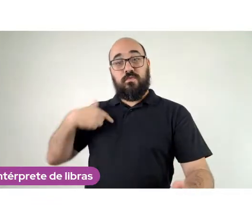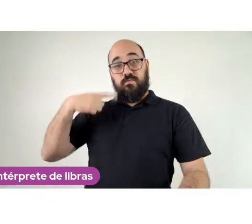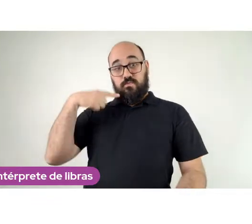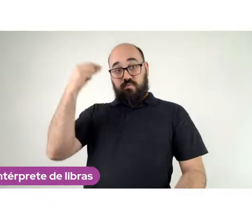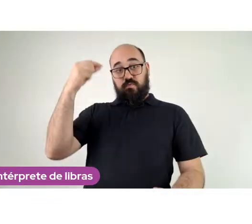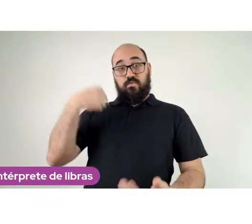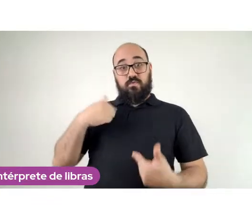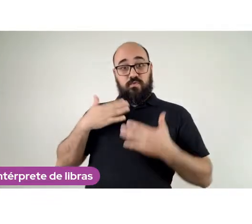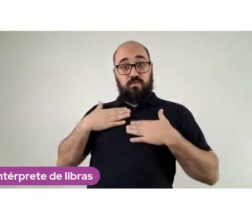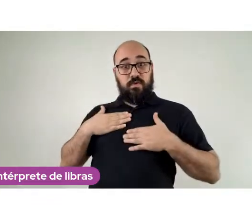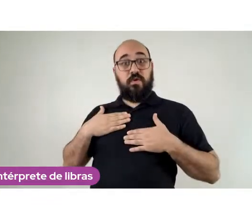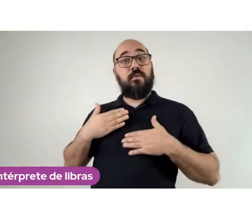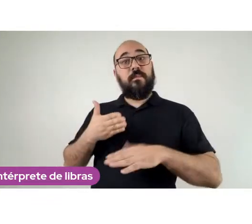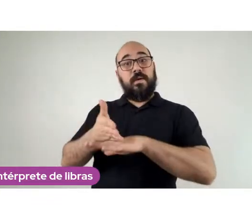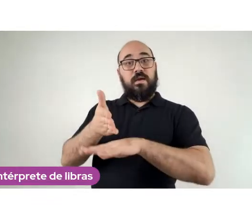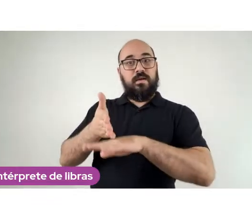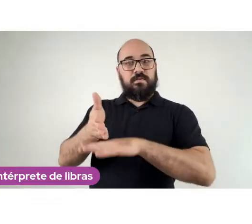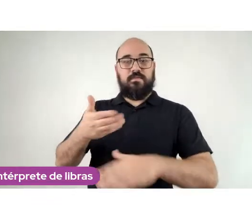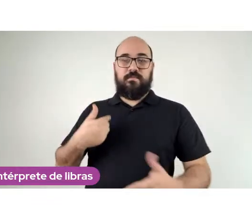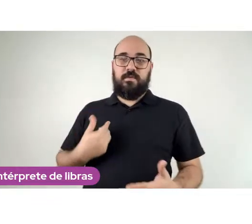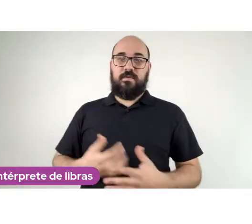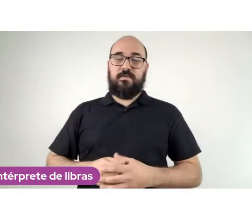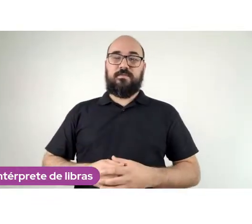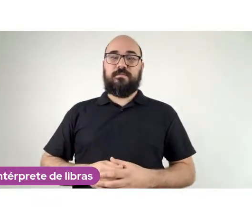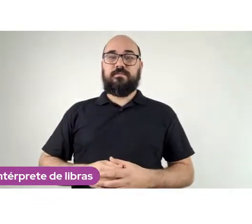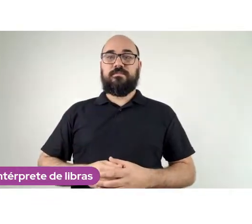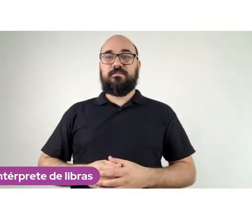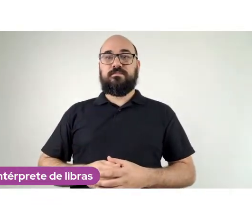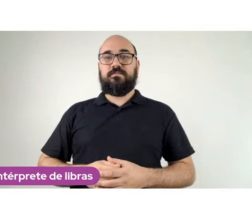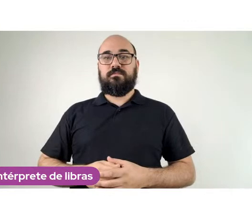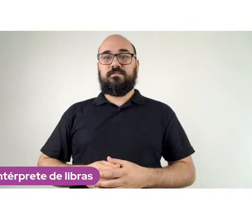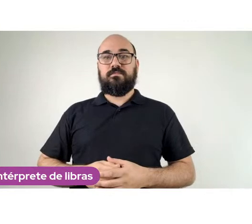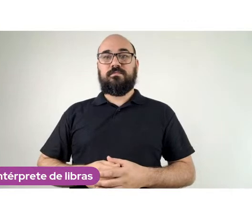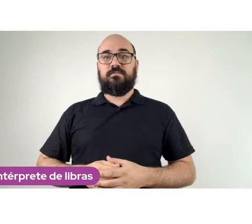escolhida para participar. Né? E, bom,